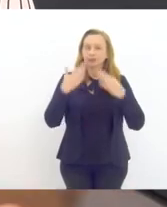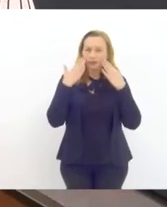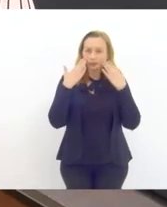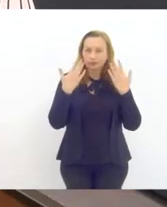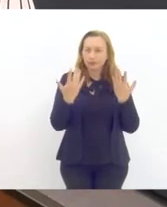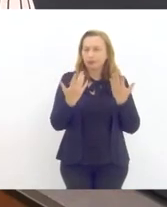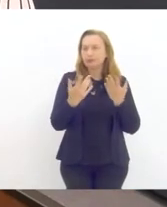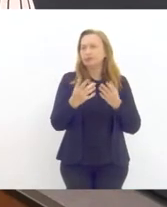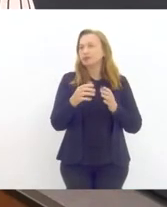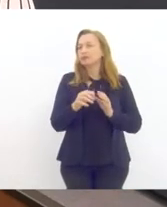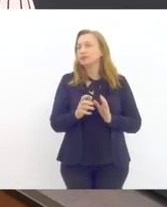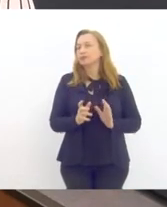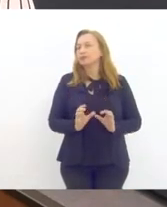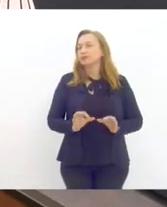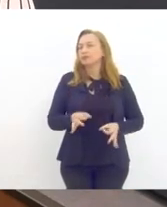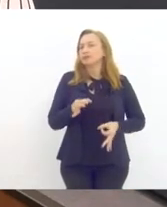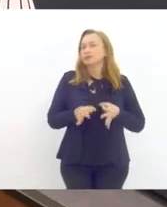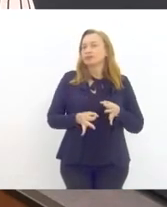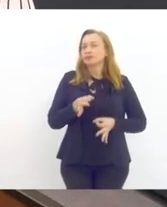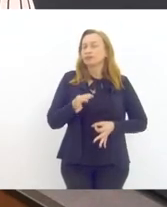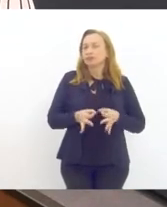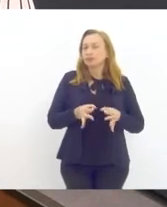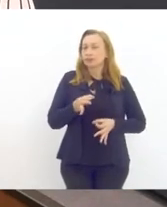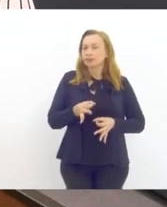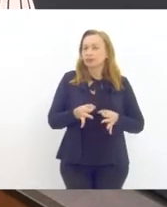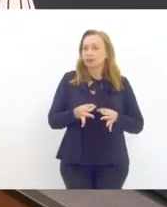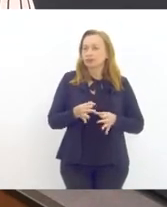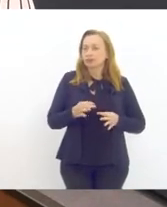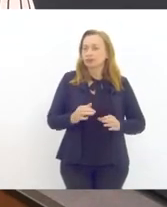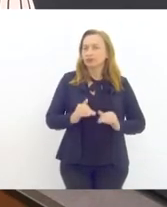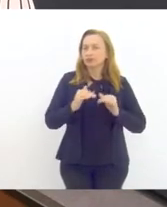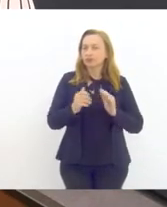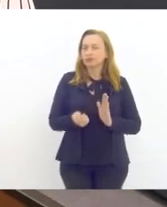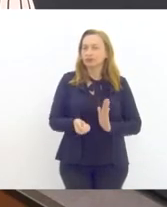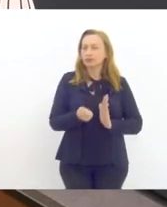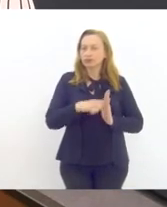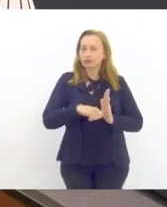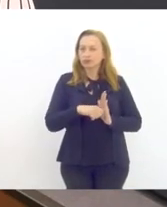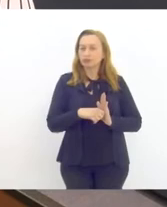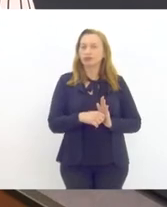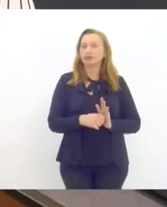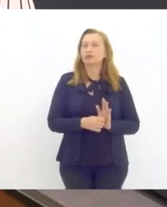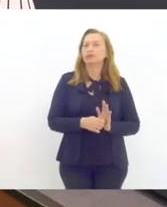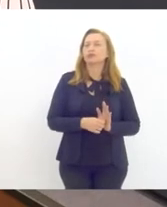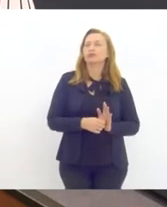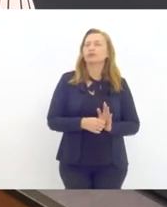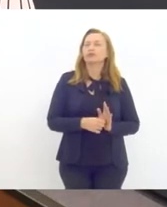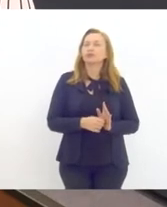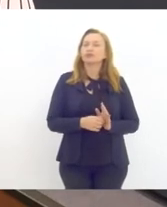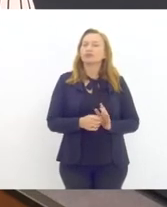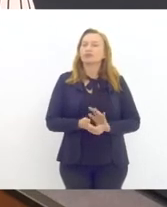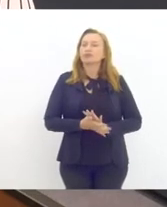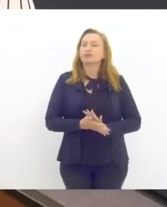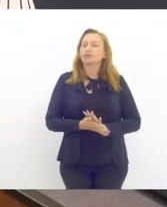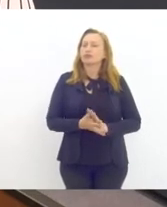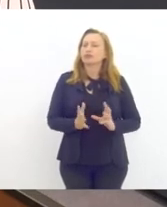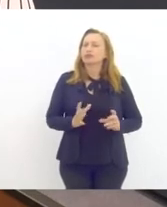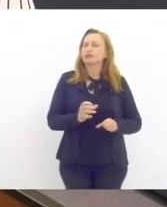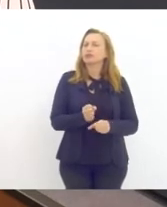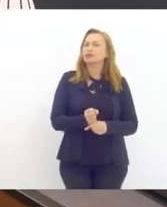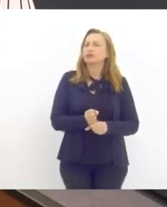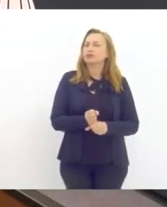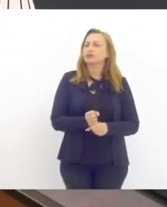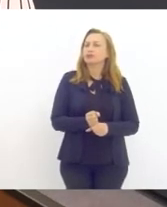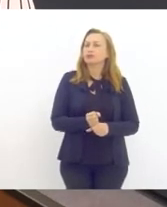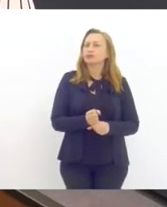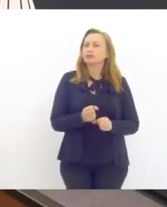aqui do Tribunal de Contas do Estado também nos encaminharam uma proposta tentando sintetizar uma redação de uma emenda. Não sei se a Ana Furbino quer